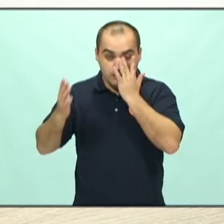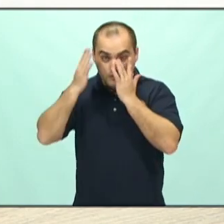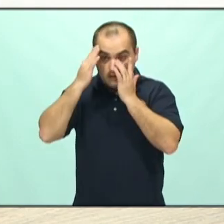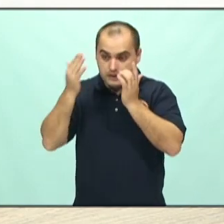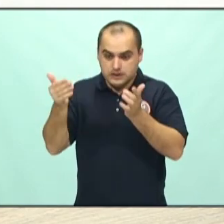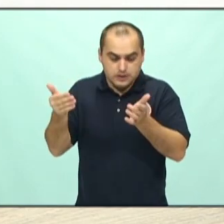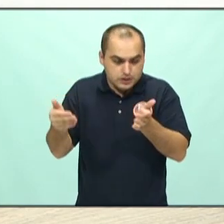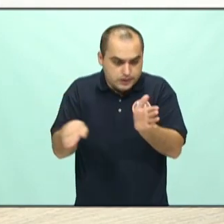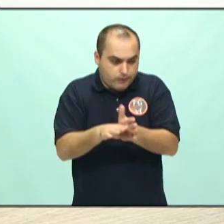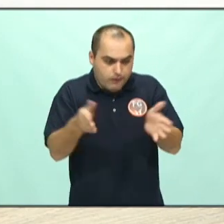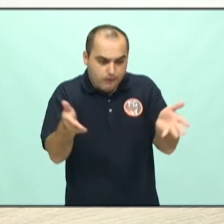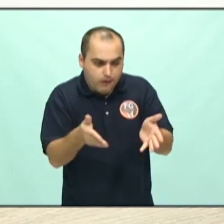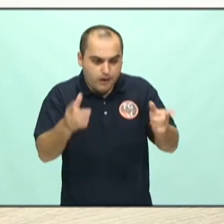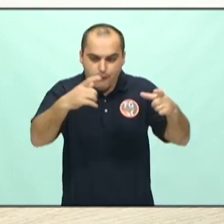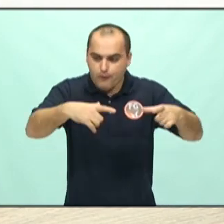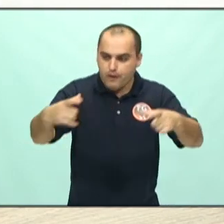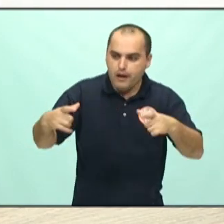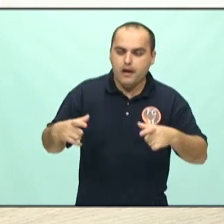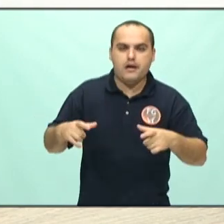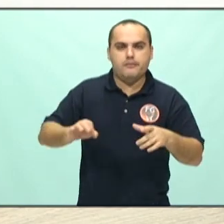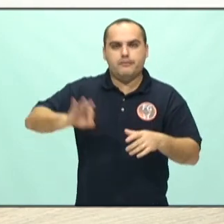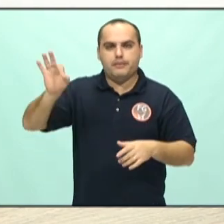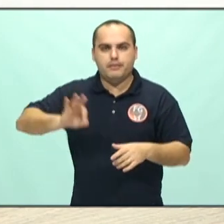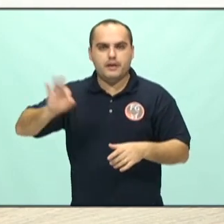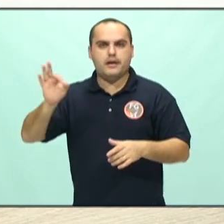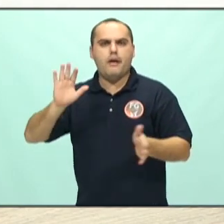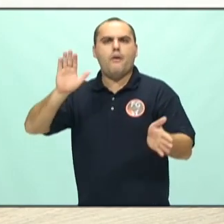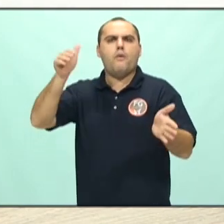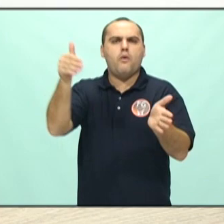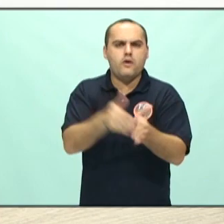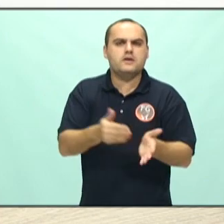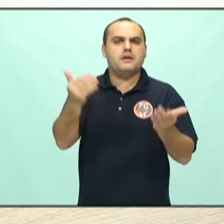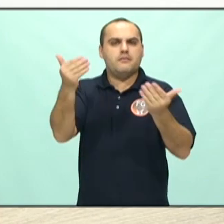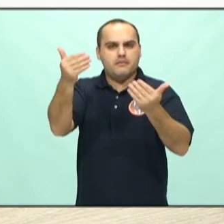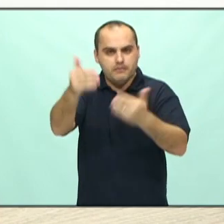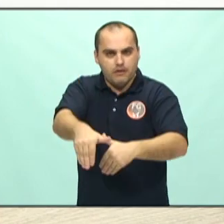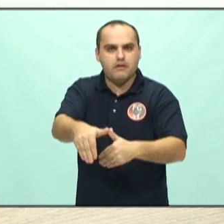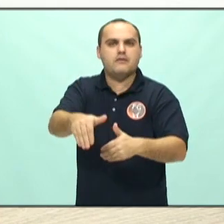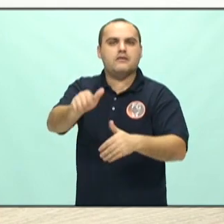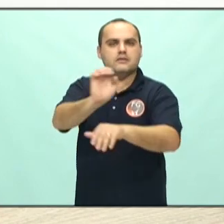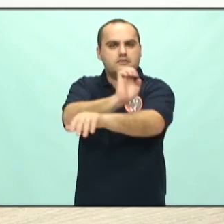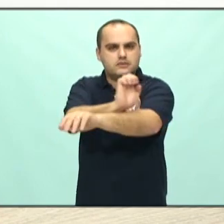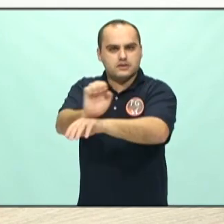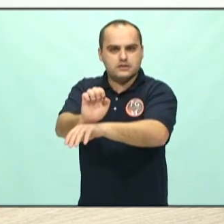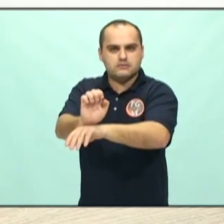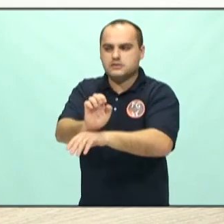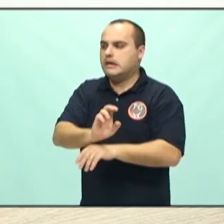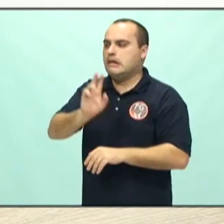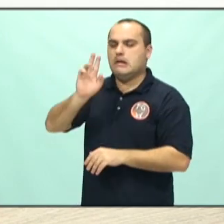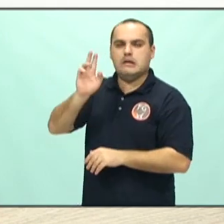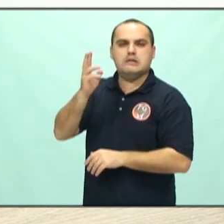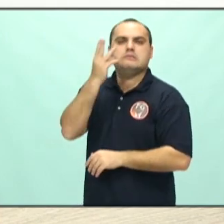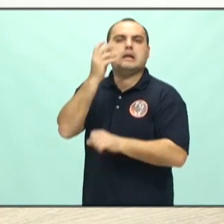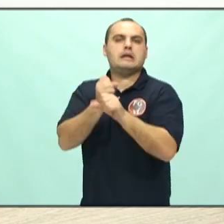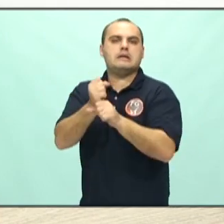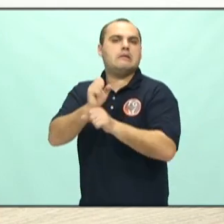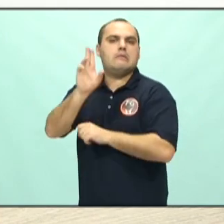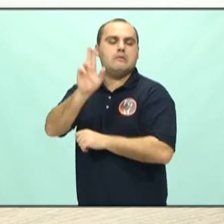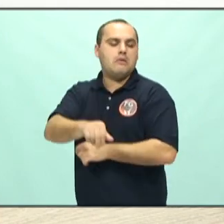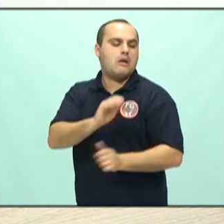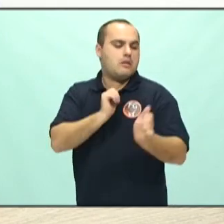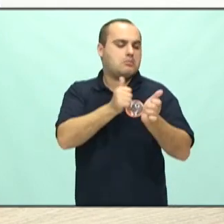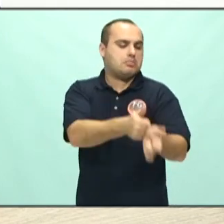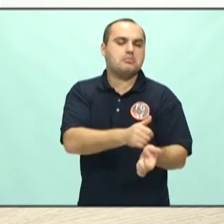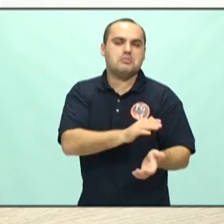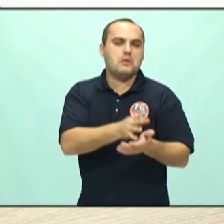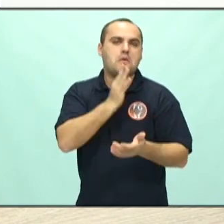recém entrou naquele departamento, está lá para fazer a última avaliação de estágio probatório de uma pessoa que não acompanhou nos últimos 3 anos, não conhece